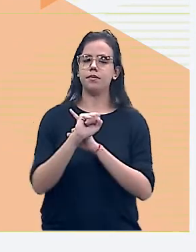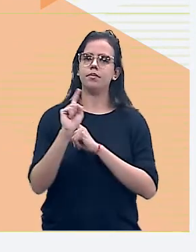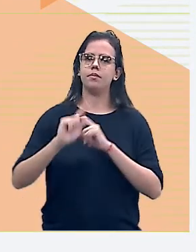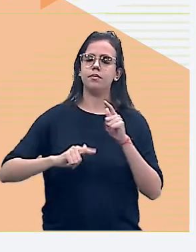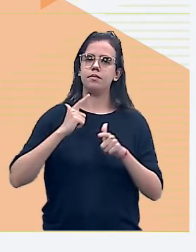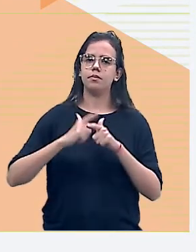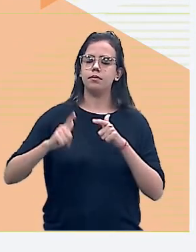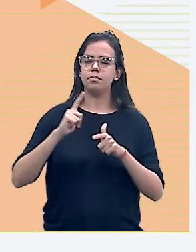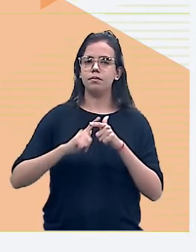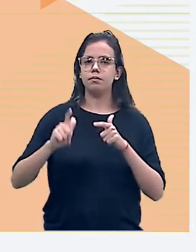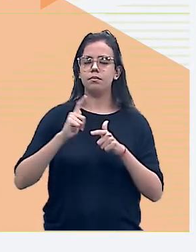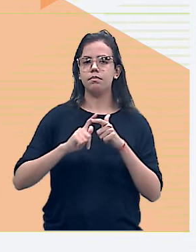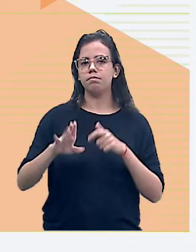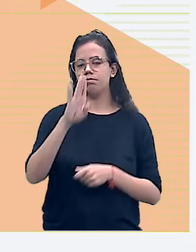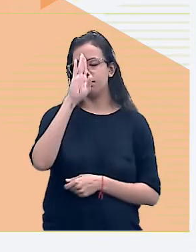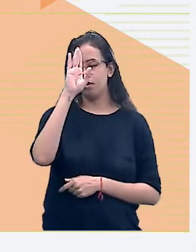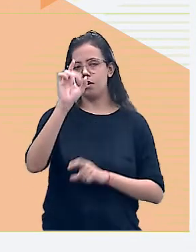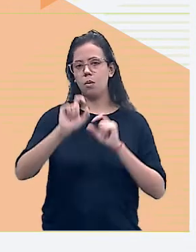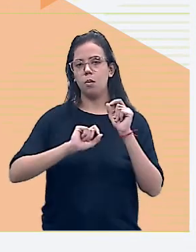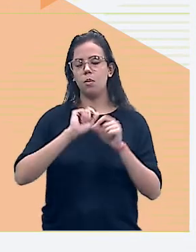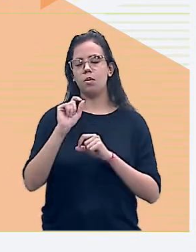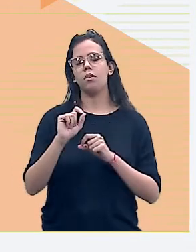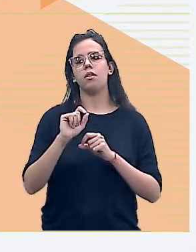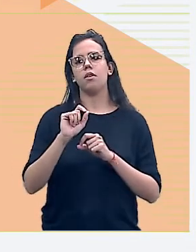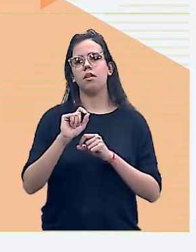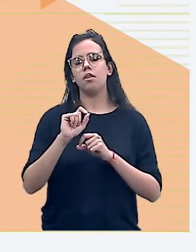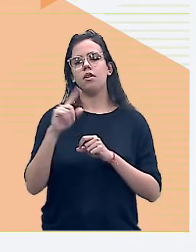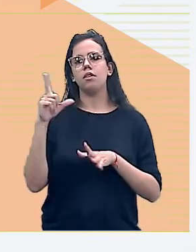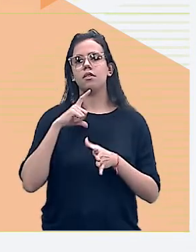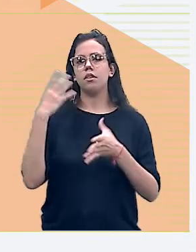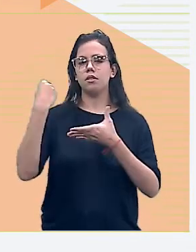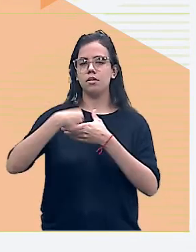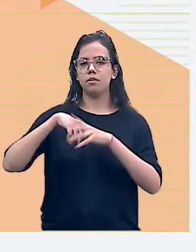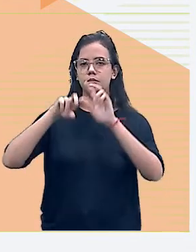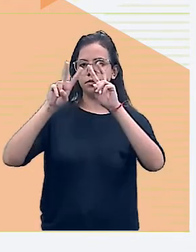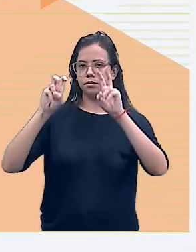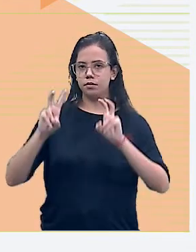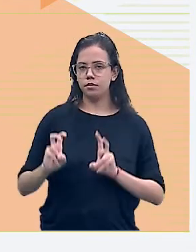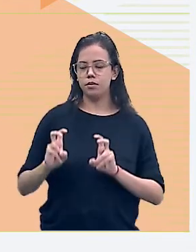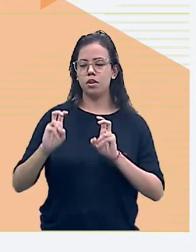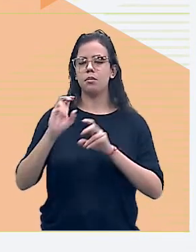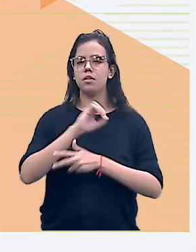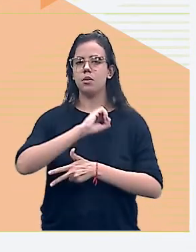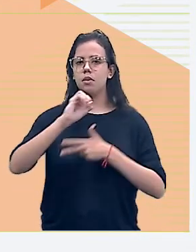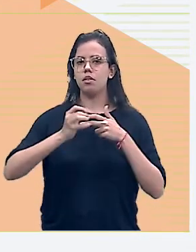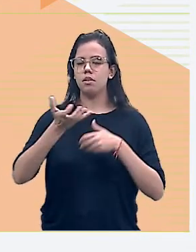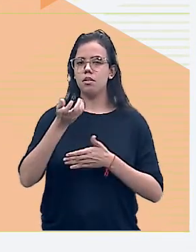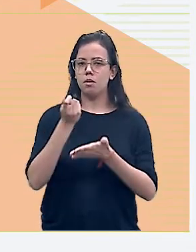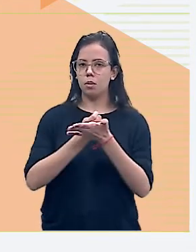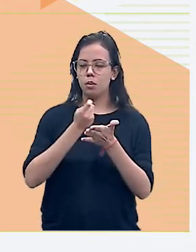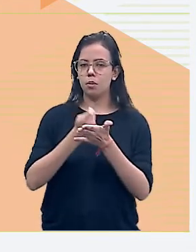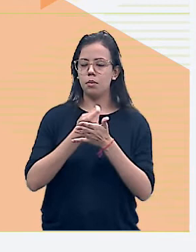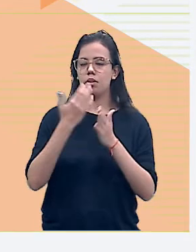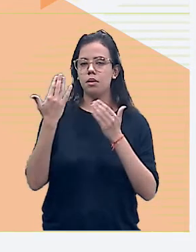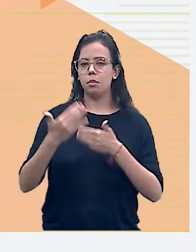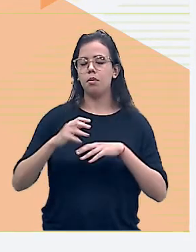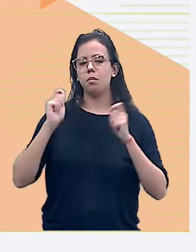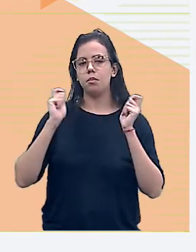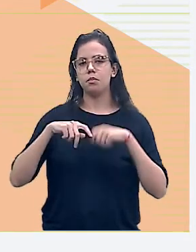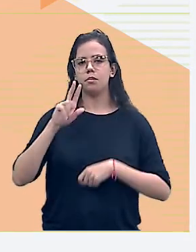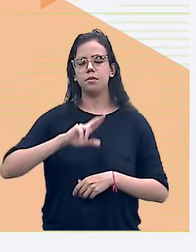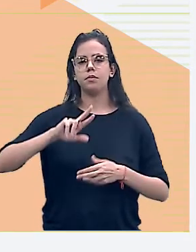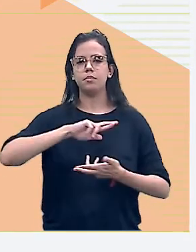questão atinente aos problemas que o Enem busca colocar vocês para enfrentar você vai poder usar